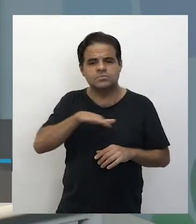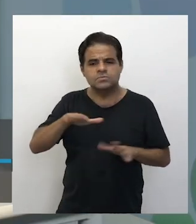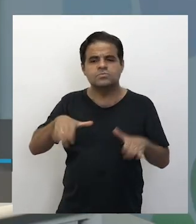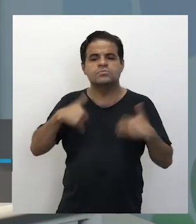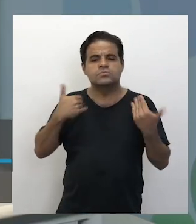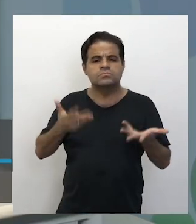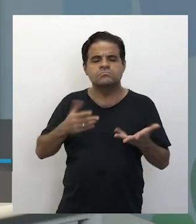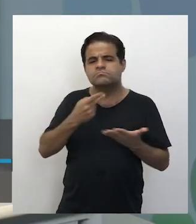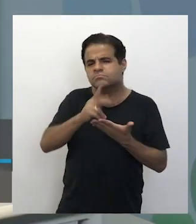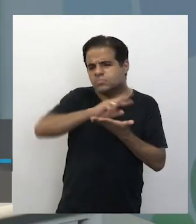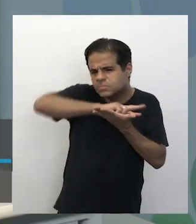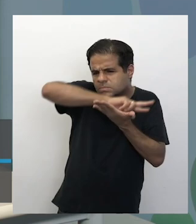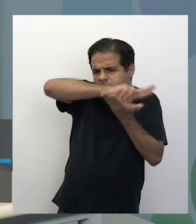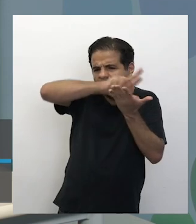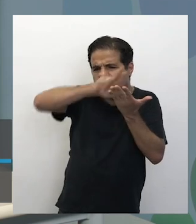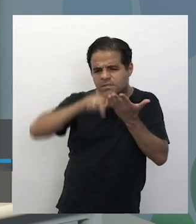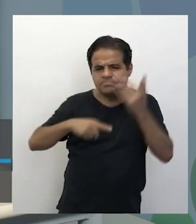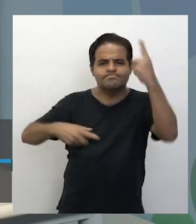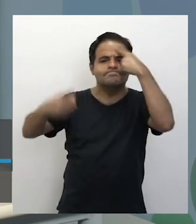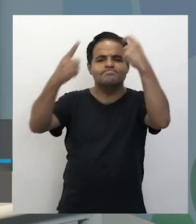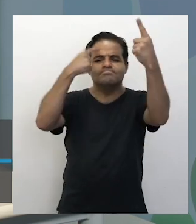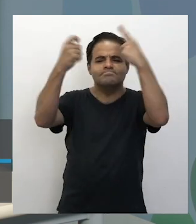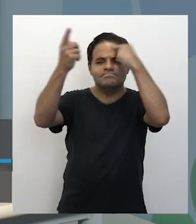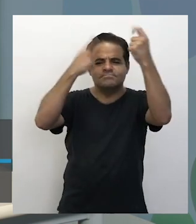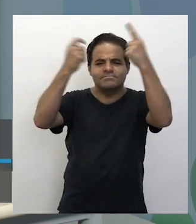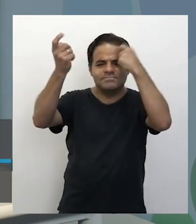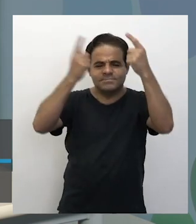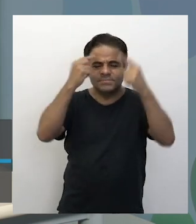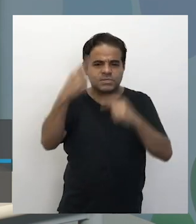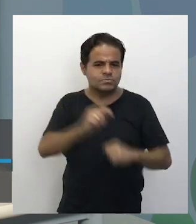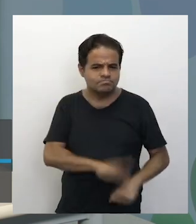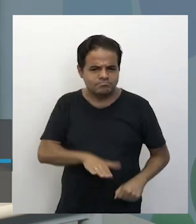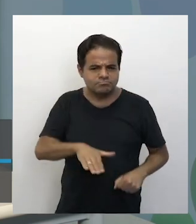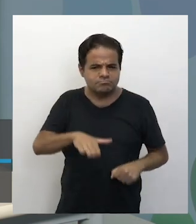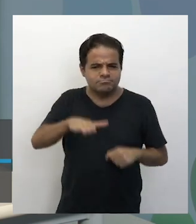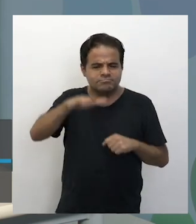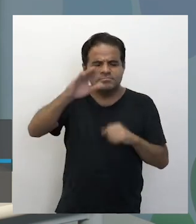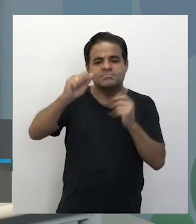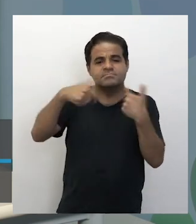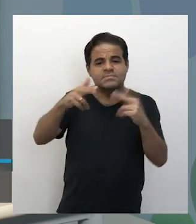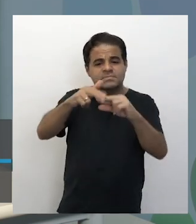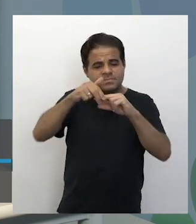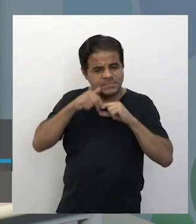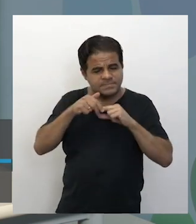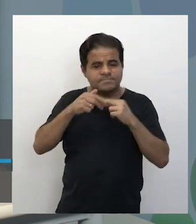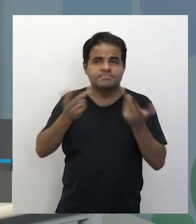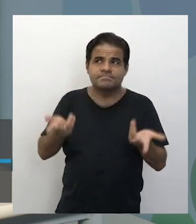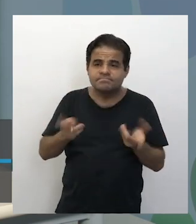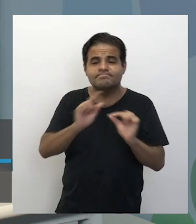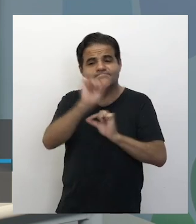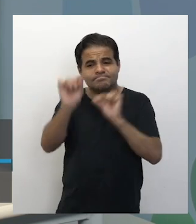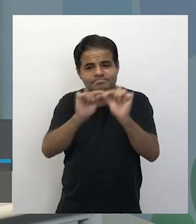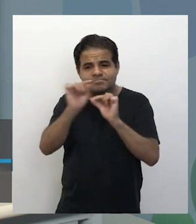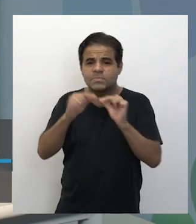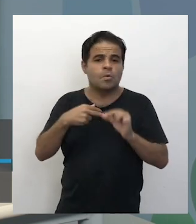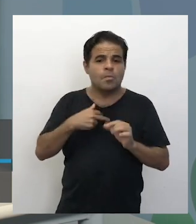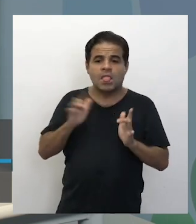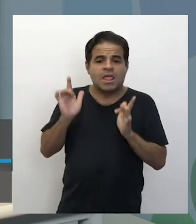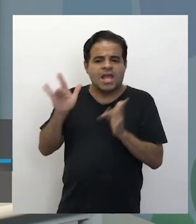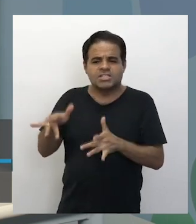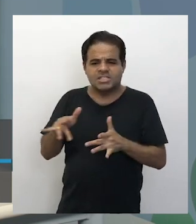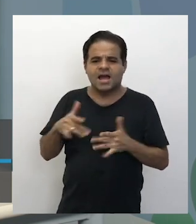aí essas características de criatividade que você teve na infância e devido aí, a gente não pode